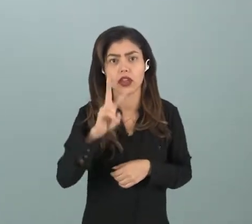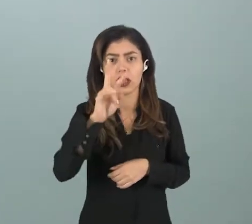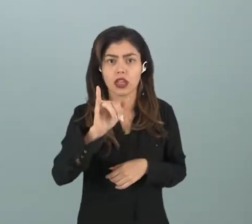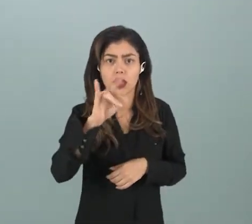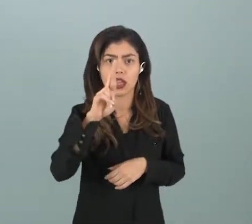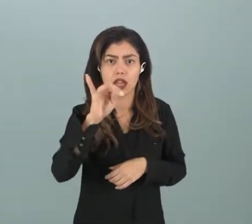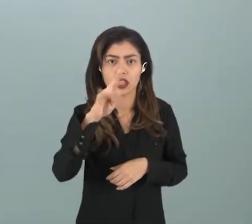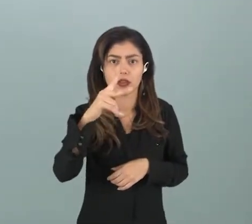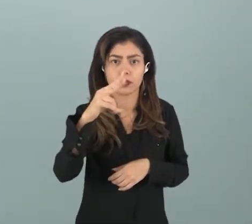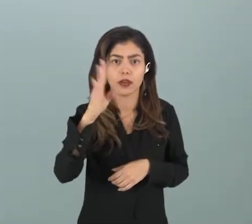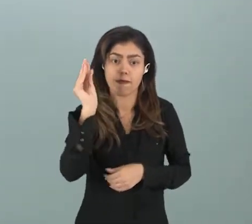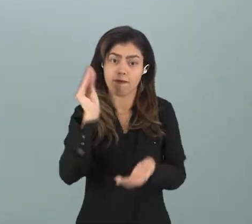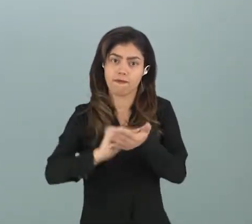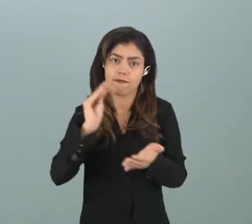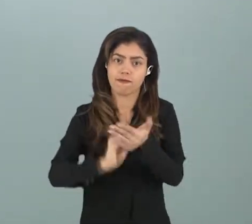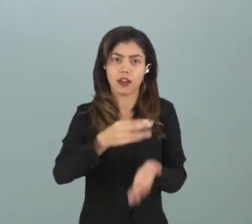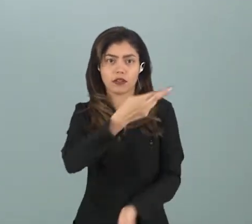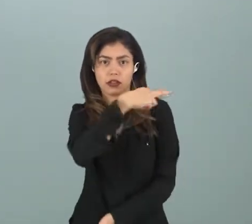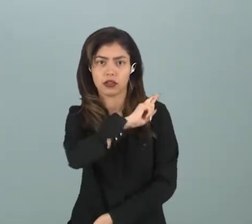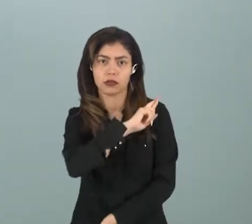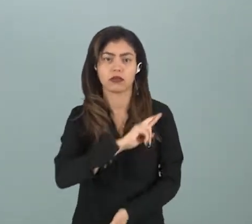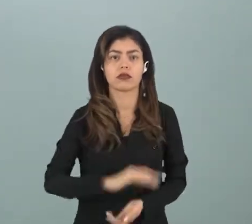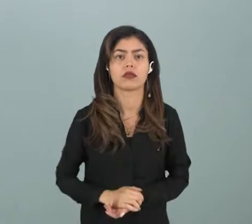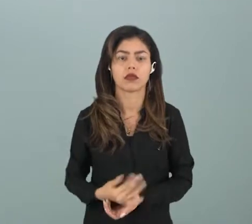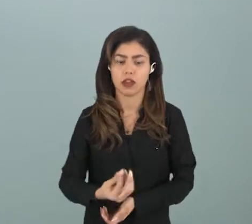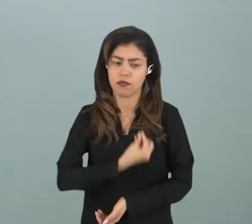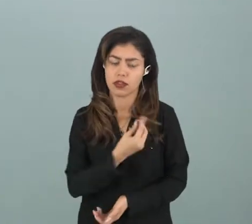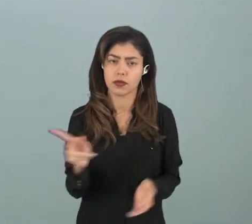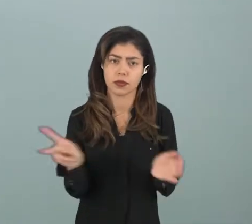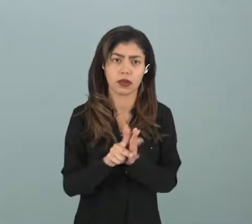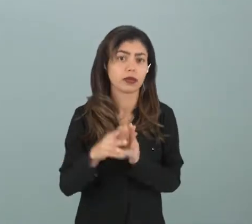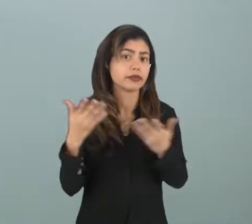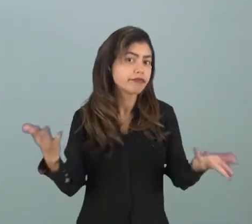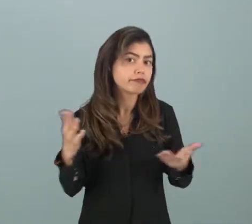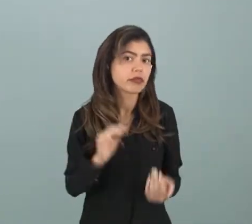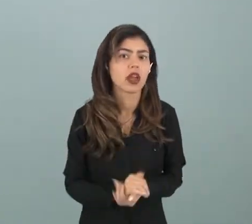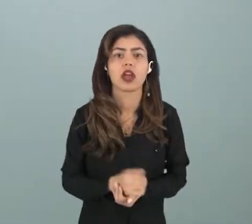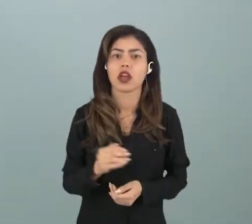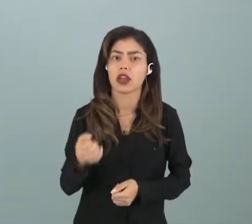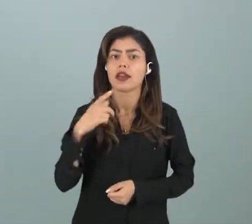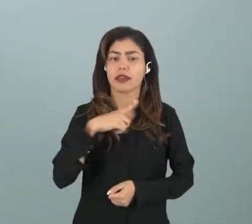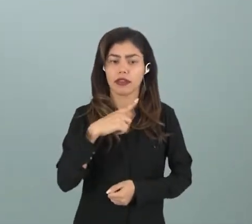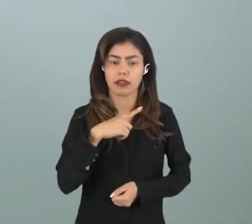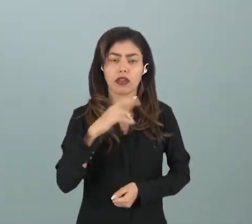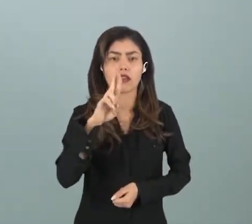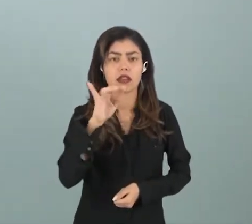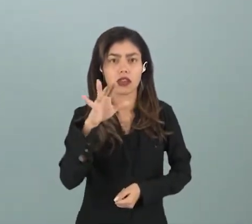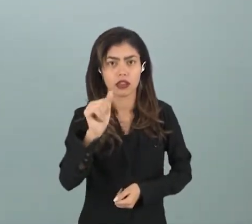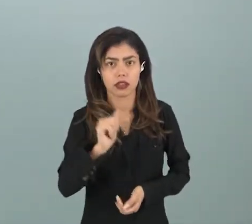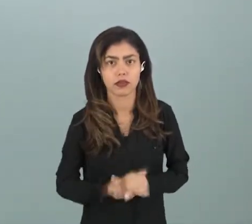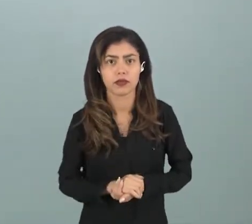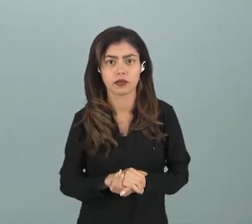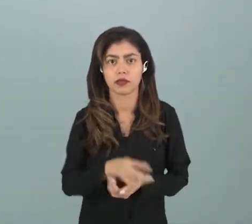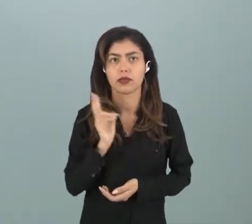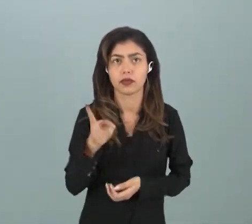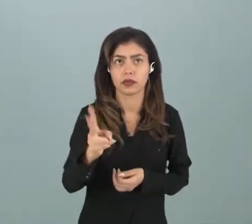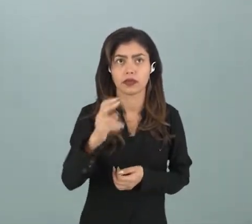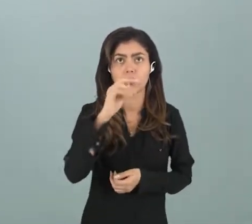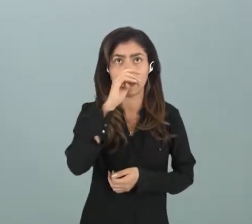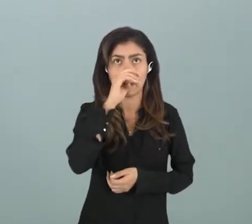irresponsável com a sua vida, né? E colocando sua risca realmente em risco.